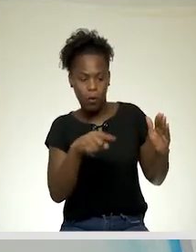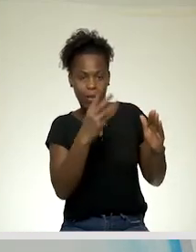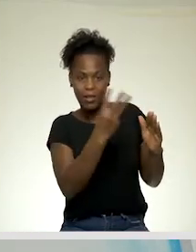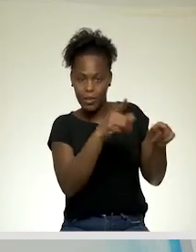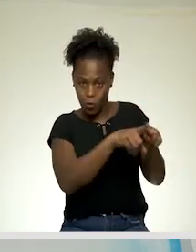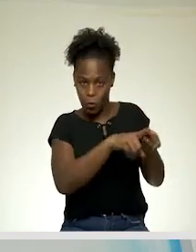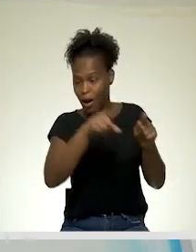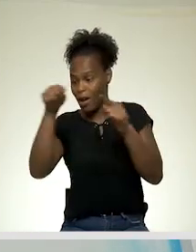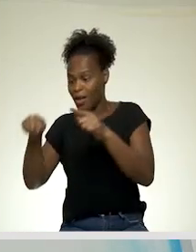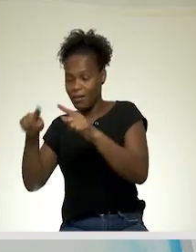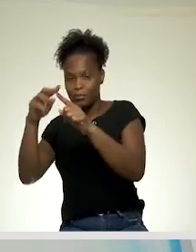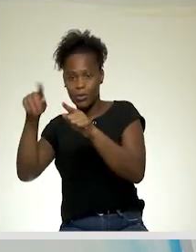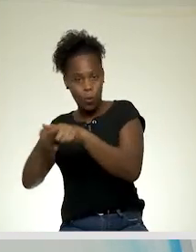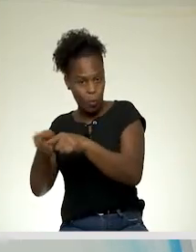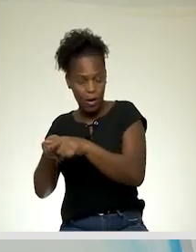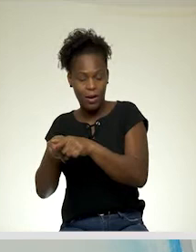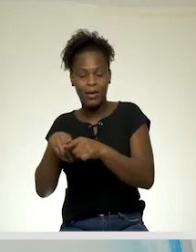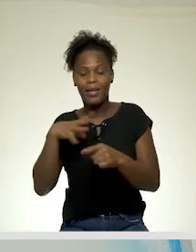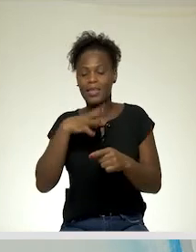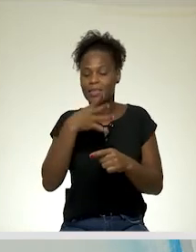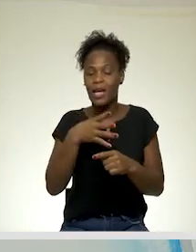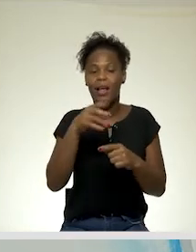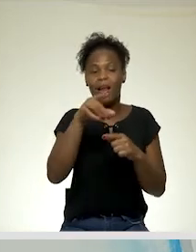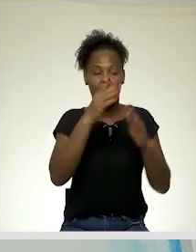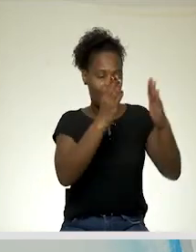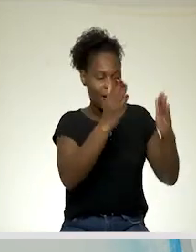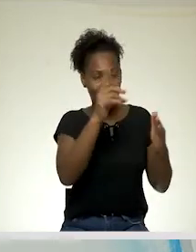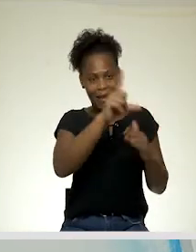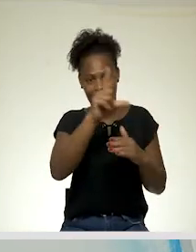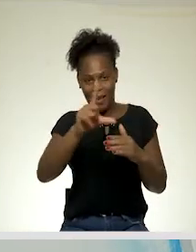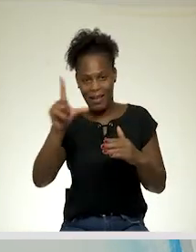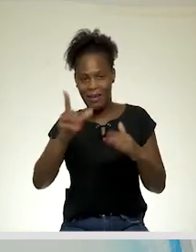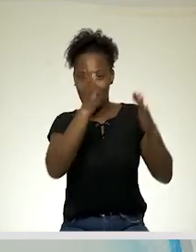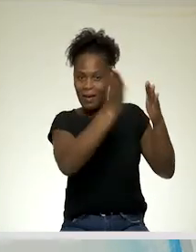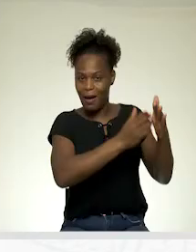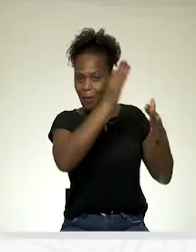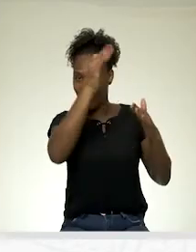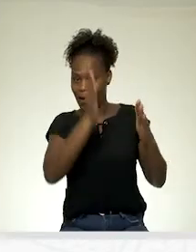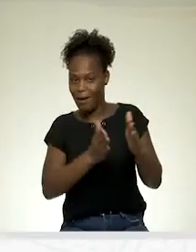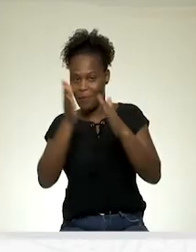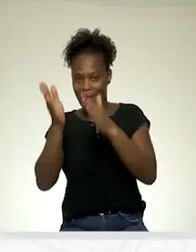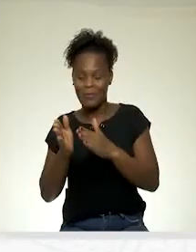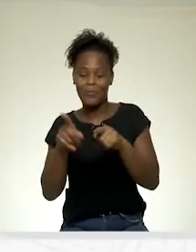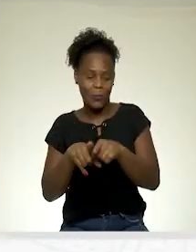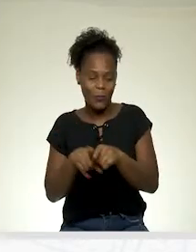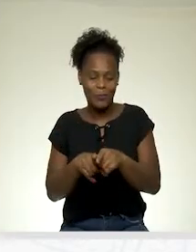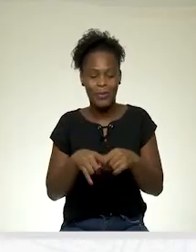triângulo, então dizemos que temos o critério lado, lado, lado. Segundo critério, critério